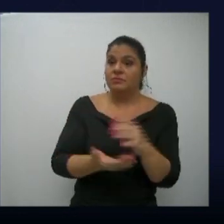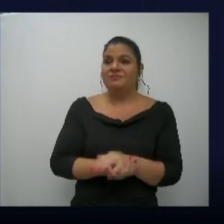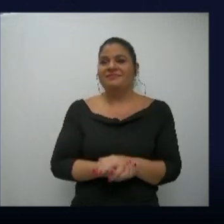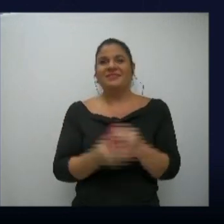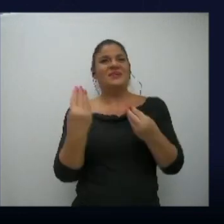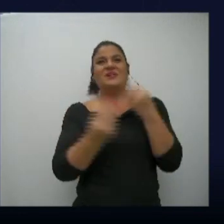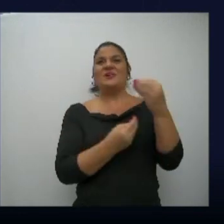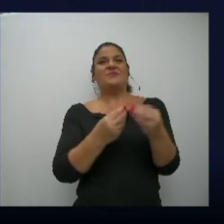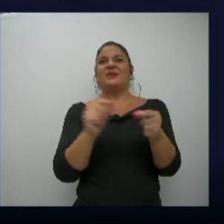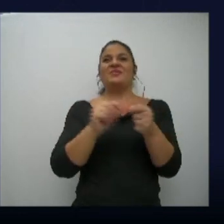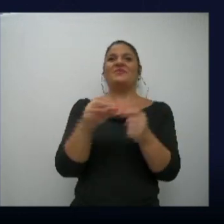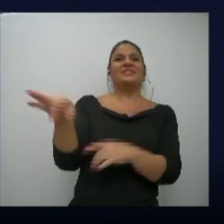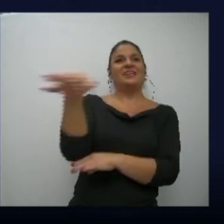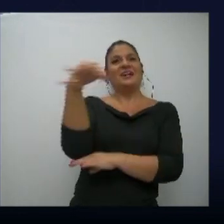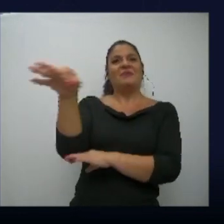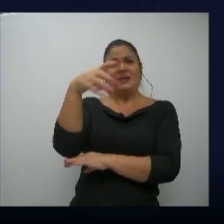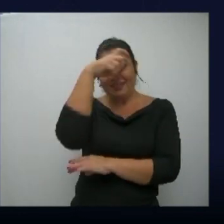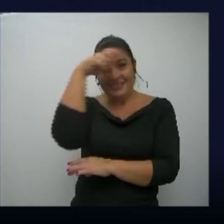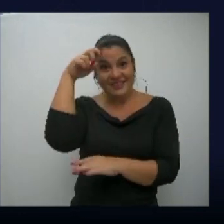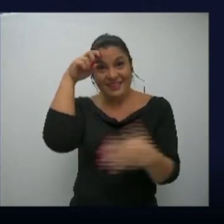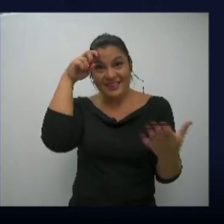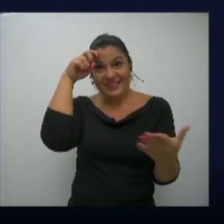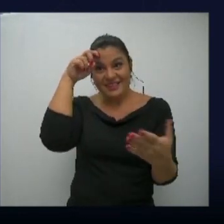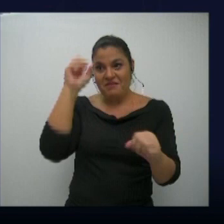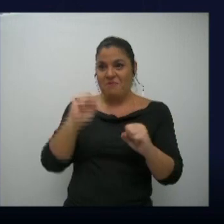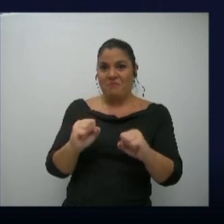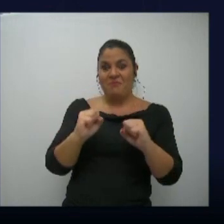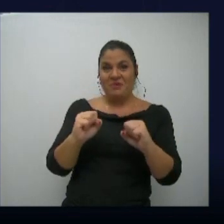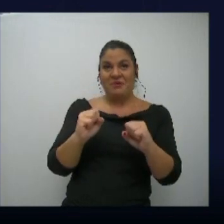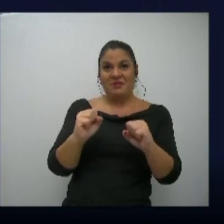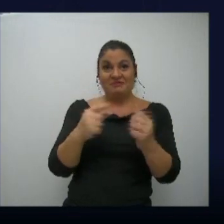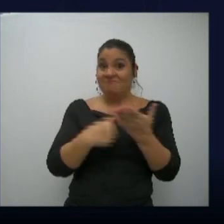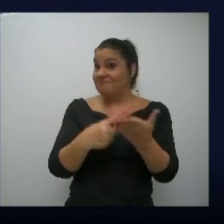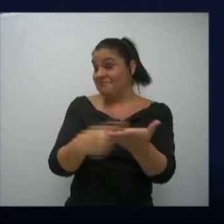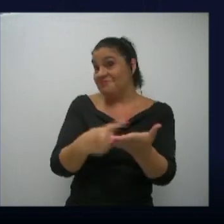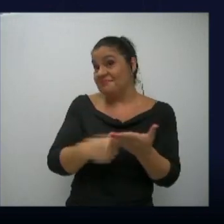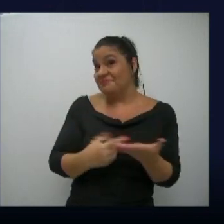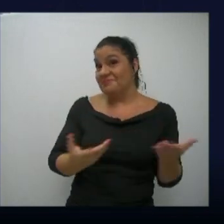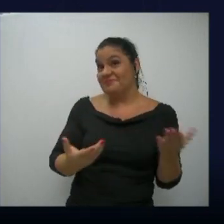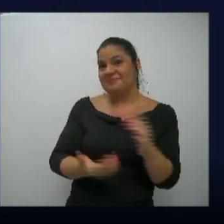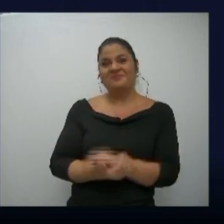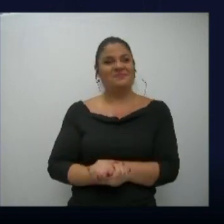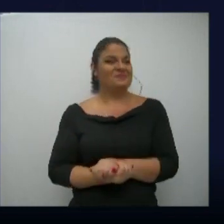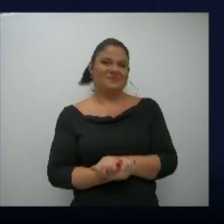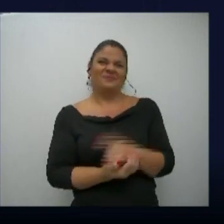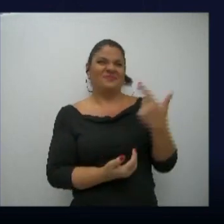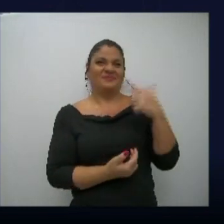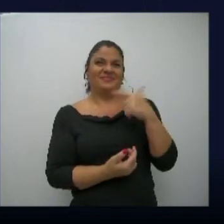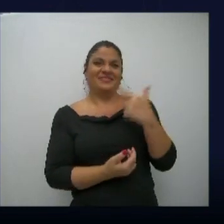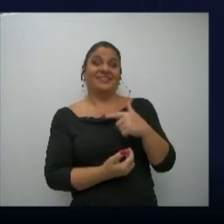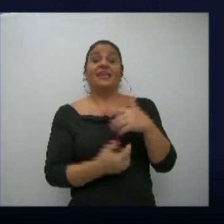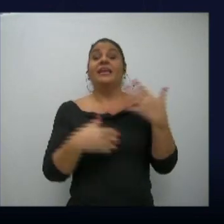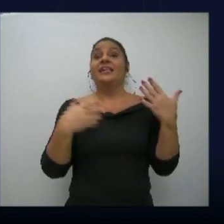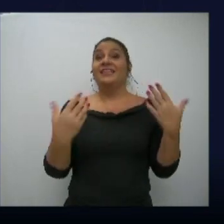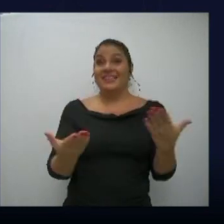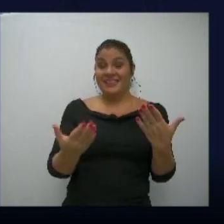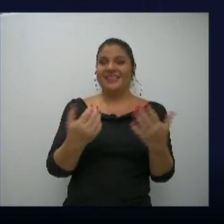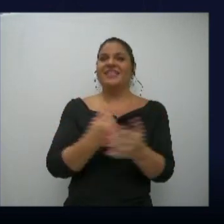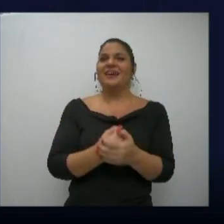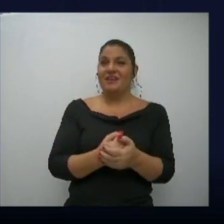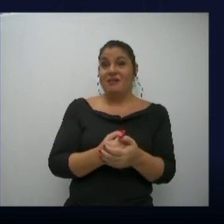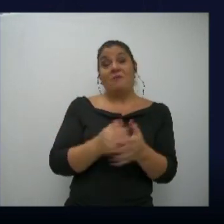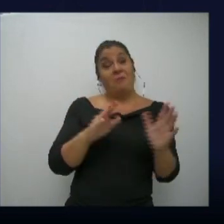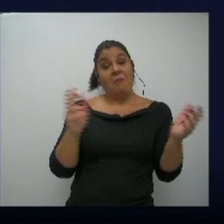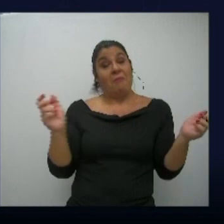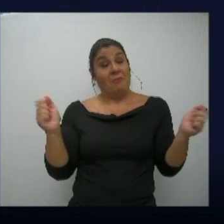ele vai fazer o toque da campainha Guilherme Janeiro podemos podemos fazer um acordo aqui não é oco. O